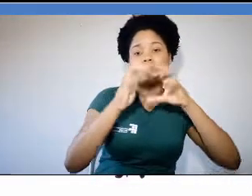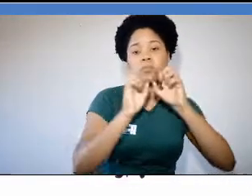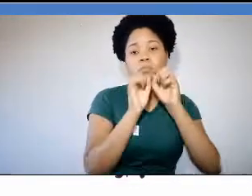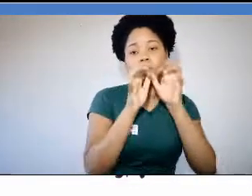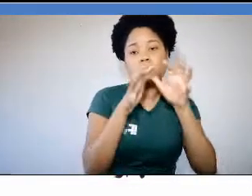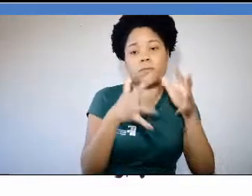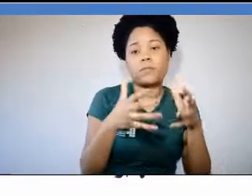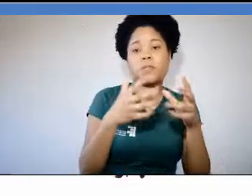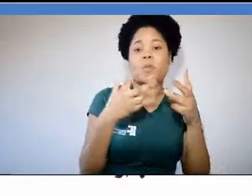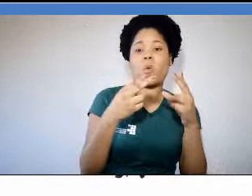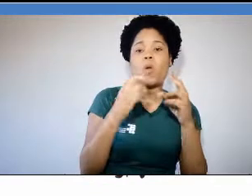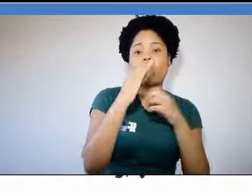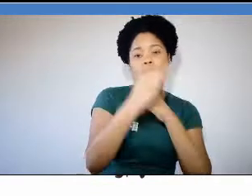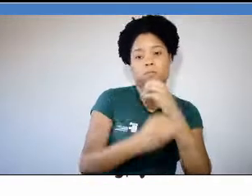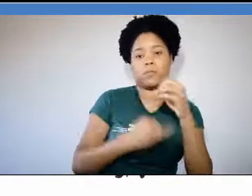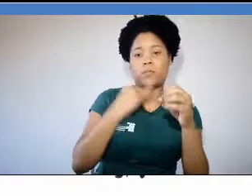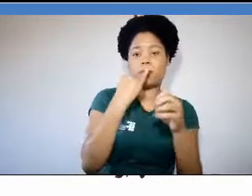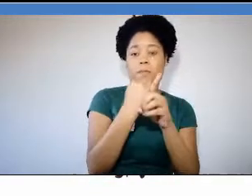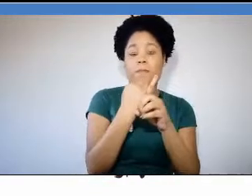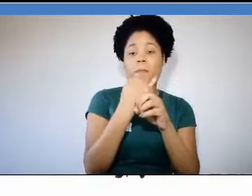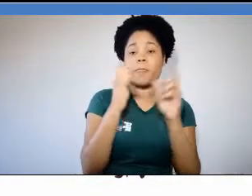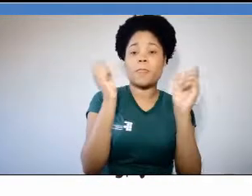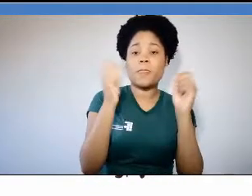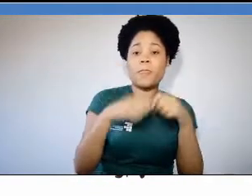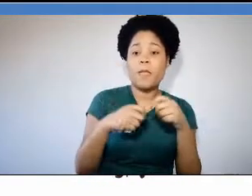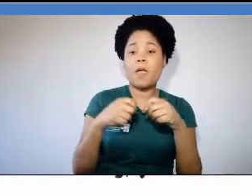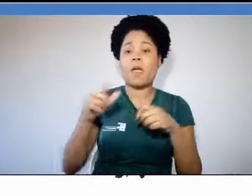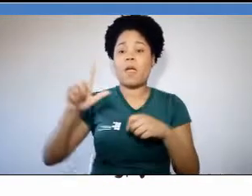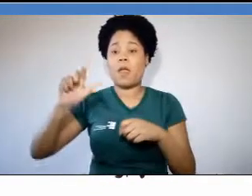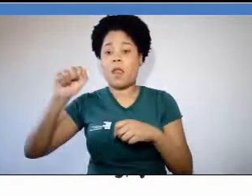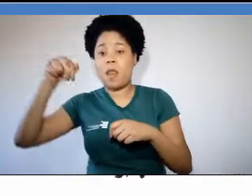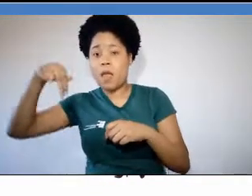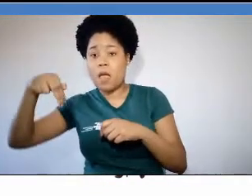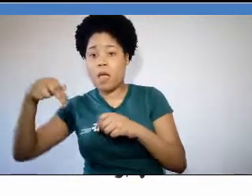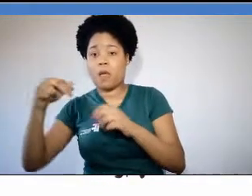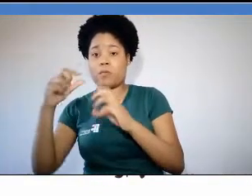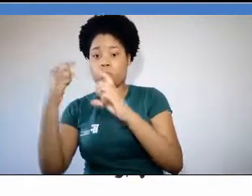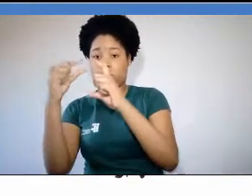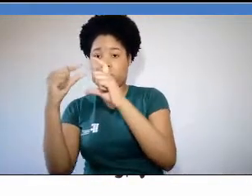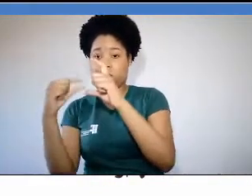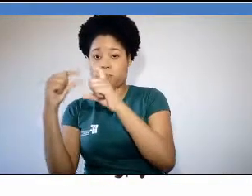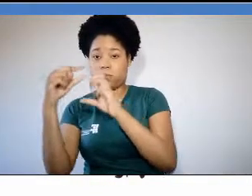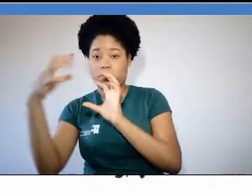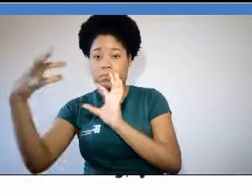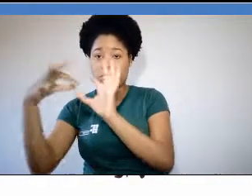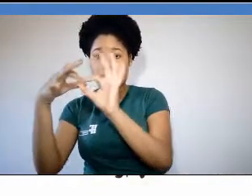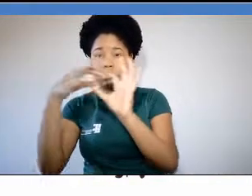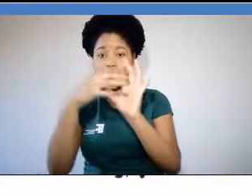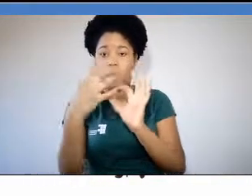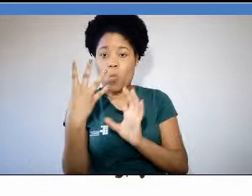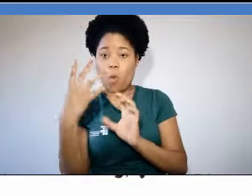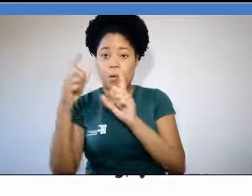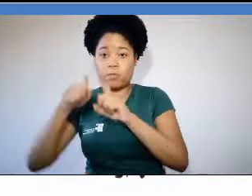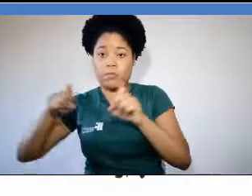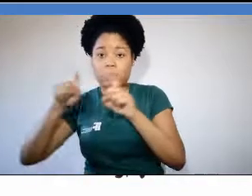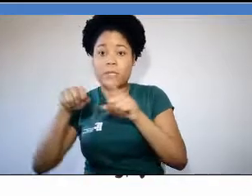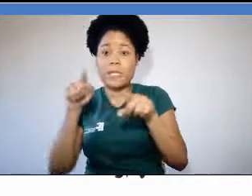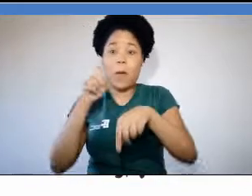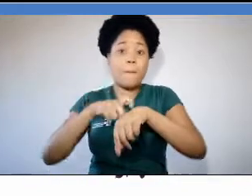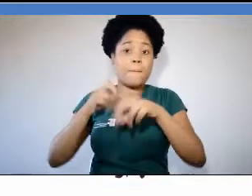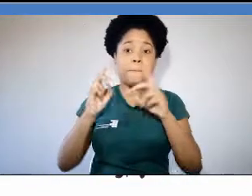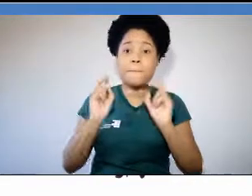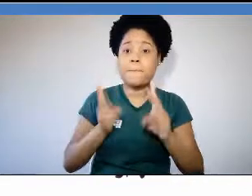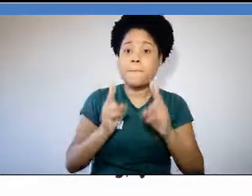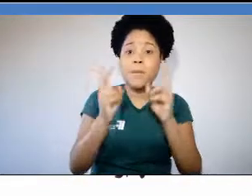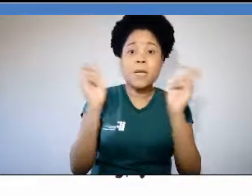distribuída, como a internet. Então, ó, ele faz o papel de LAN, de switch, interliga 4 computadores, e